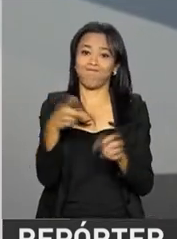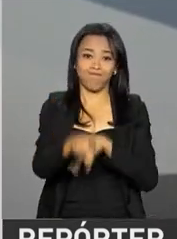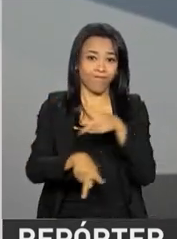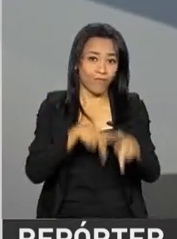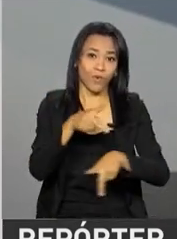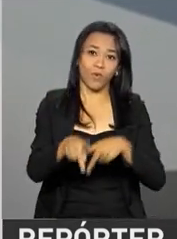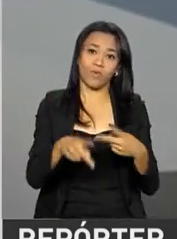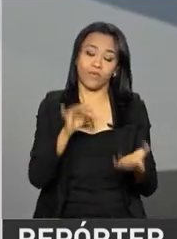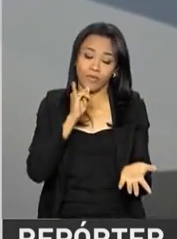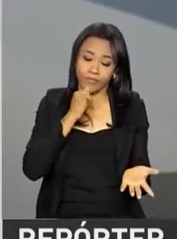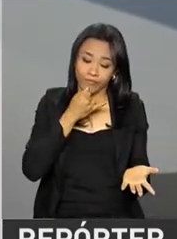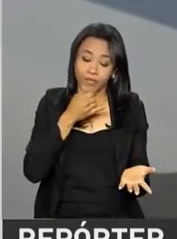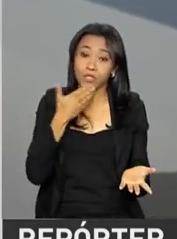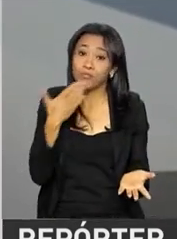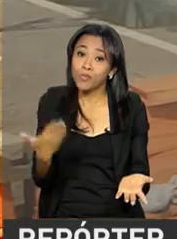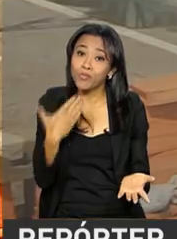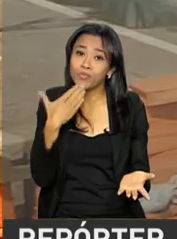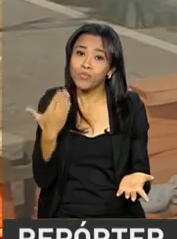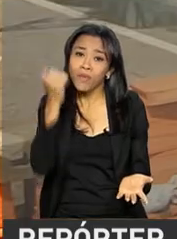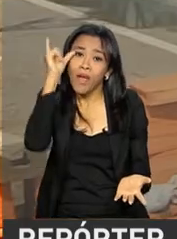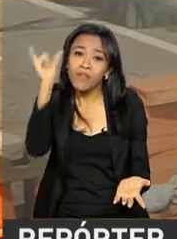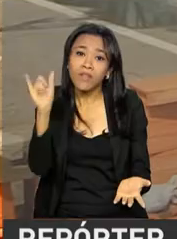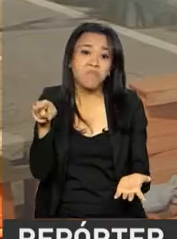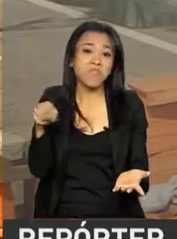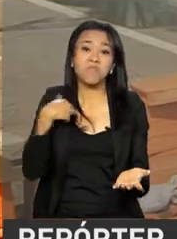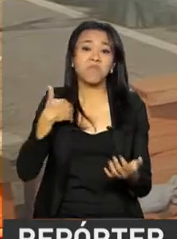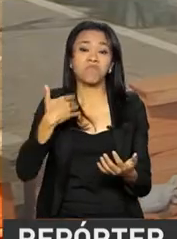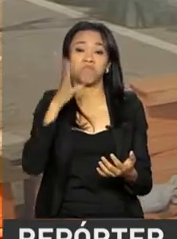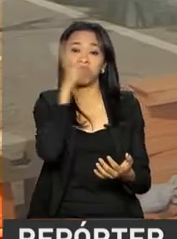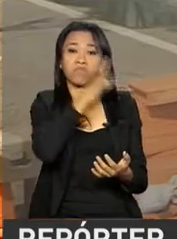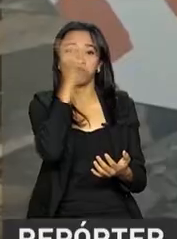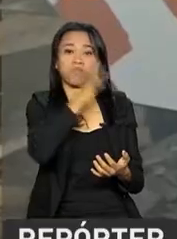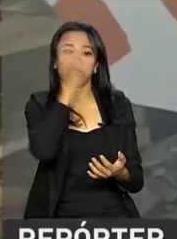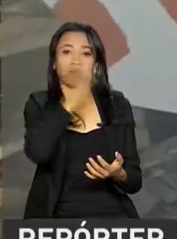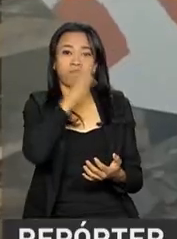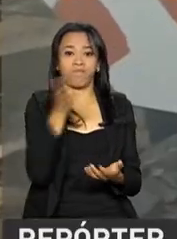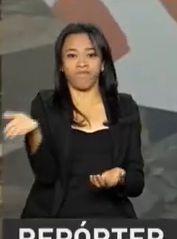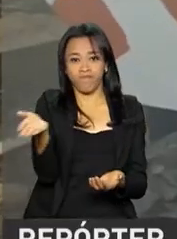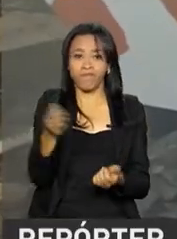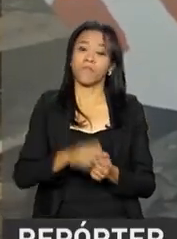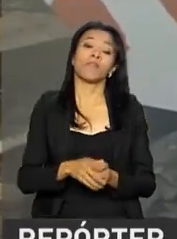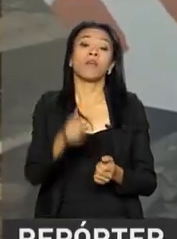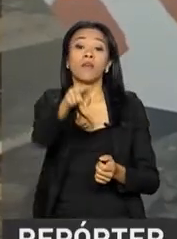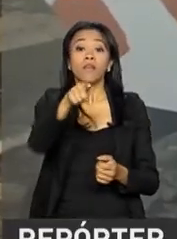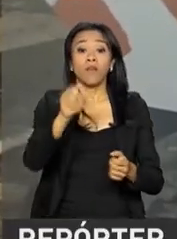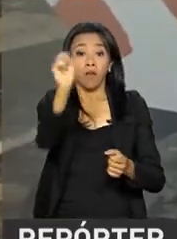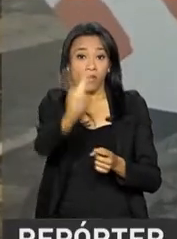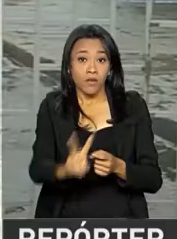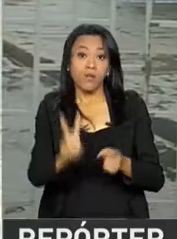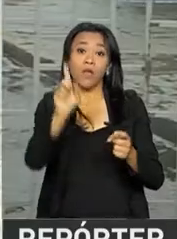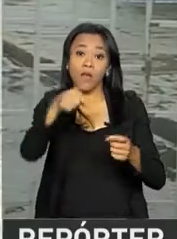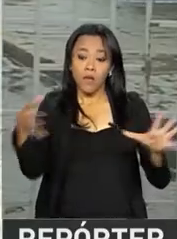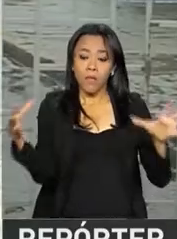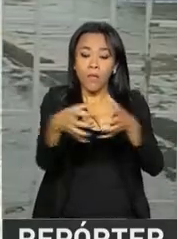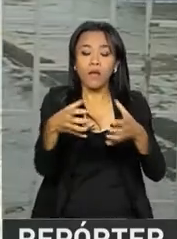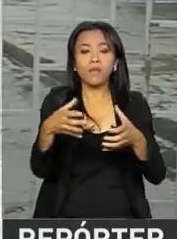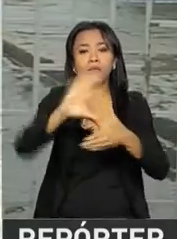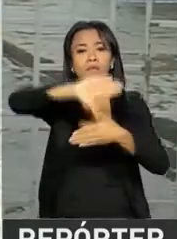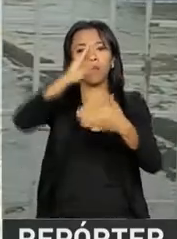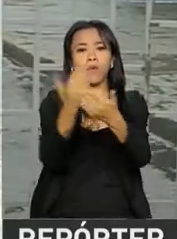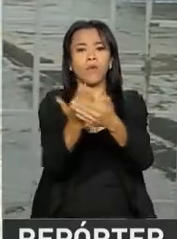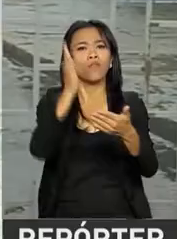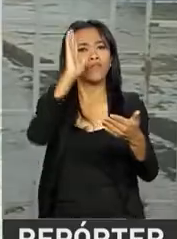Infelizmente, os nossos apelos não foram atendidos. Em dezembro do ano passado, os direitos da Venezuela como país membro do Mercosul já haviam